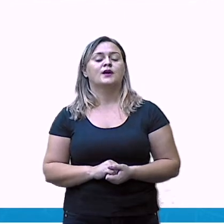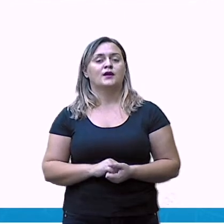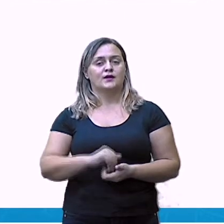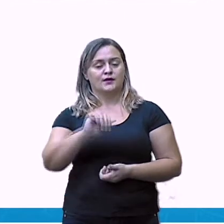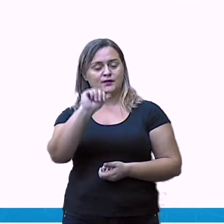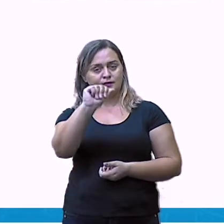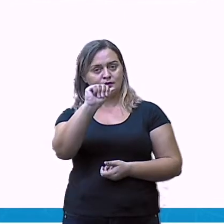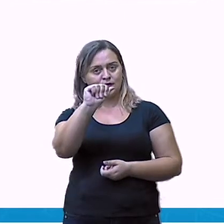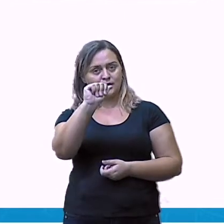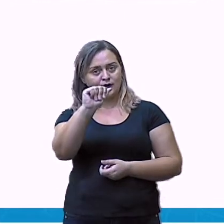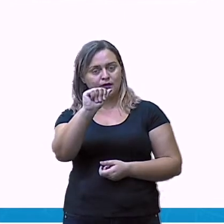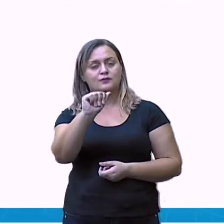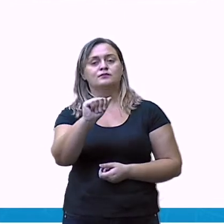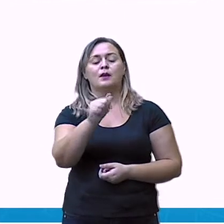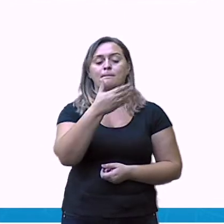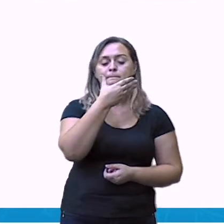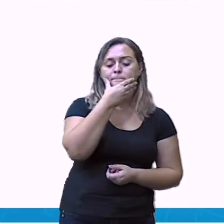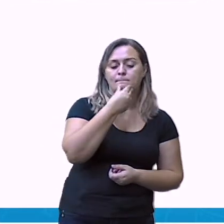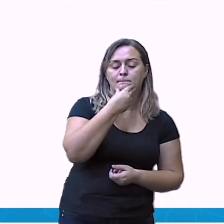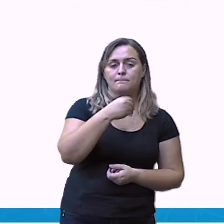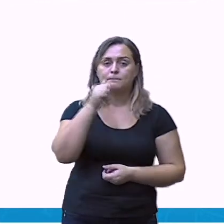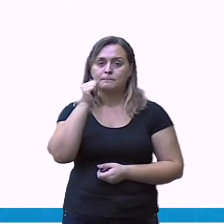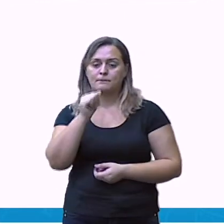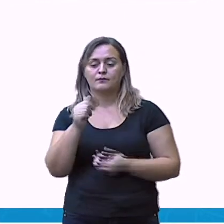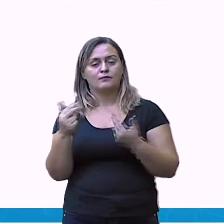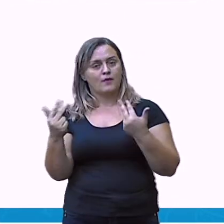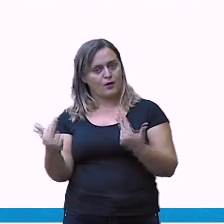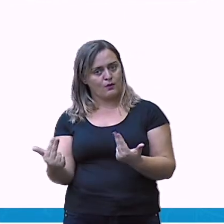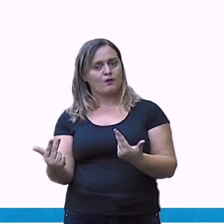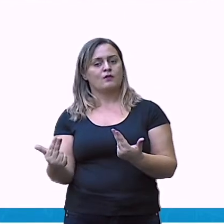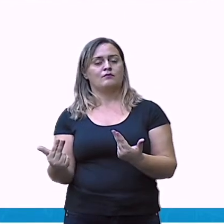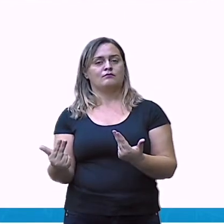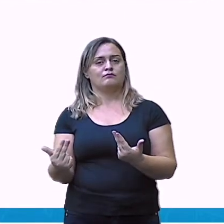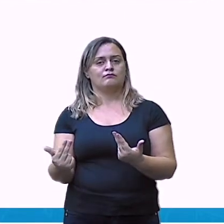quantidade de meninas e meninos.